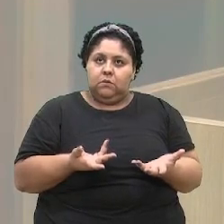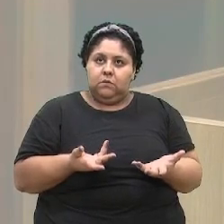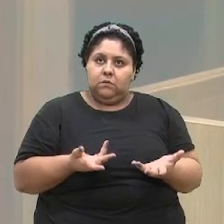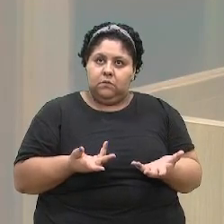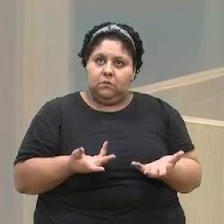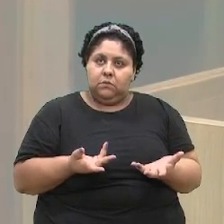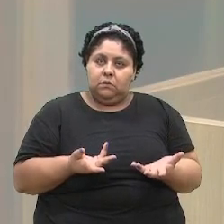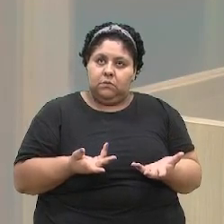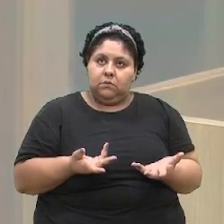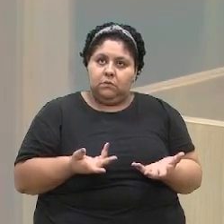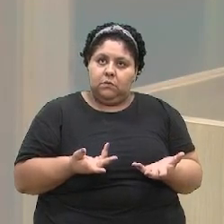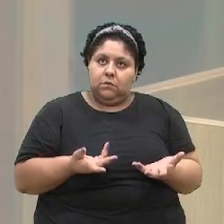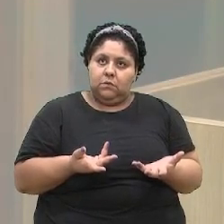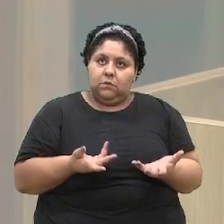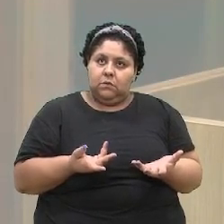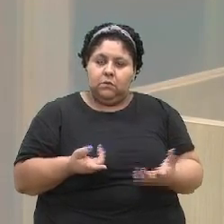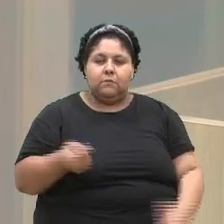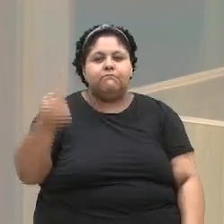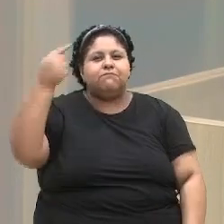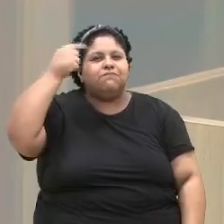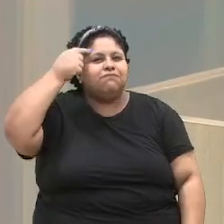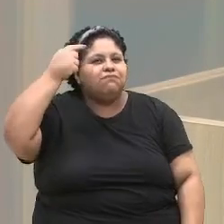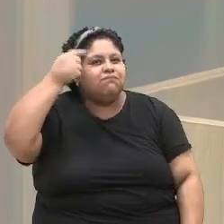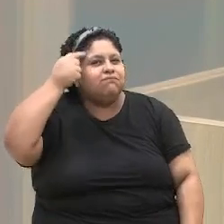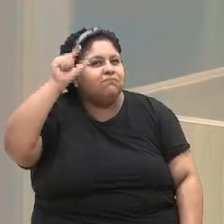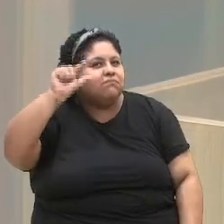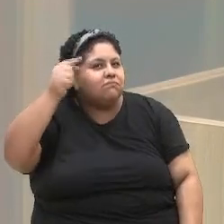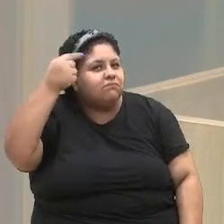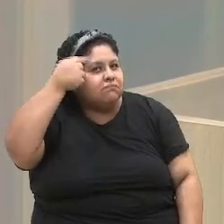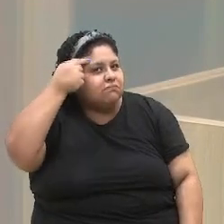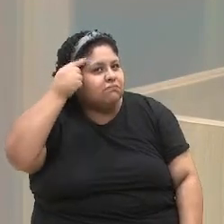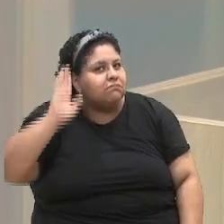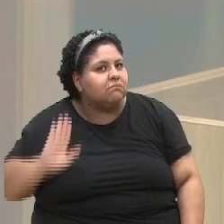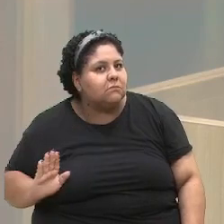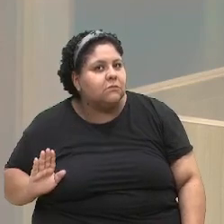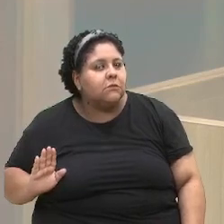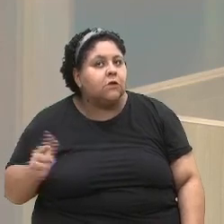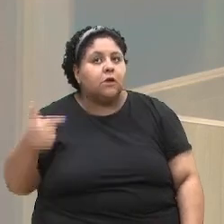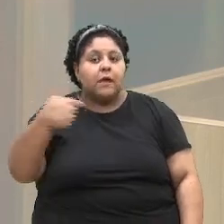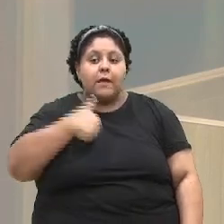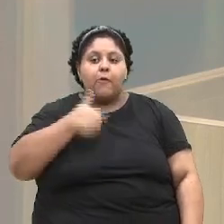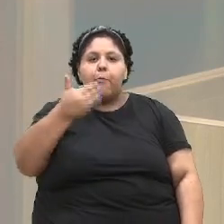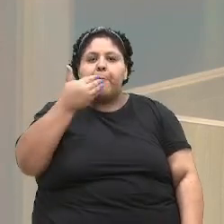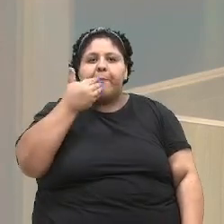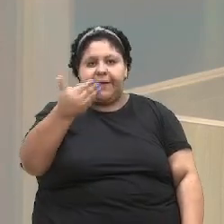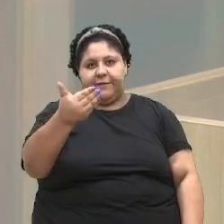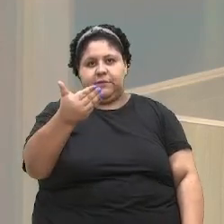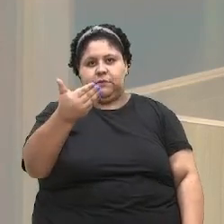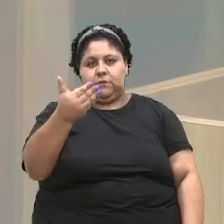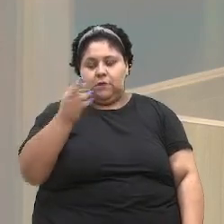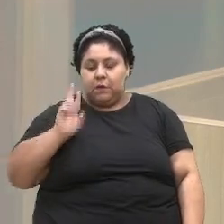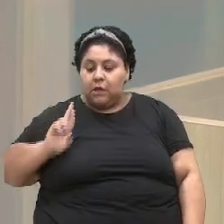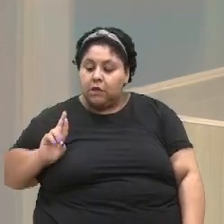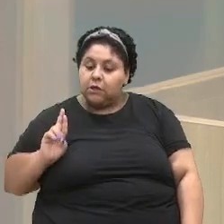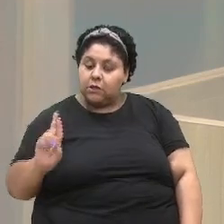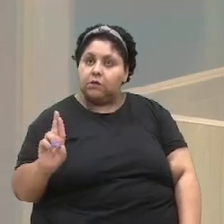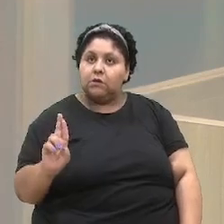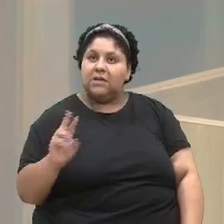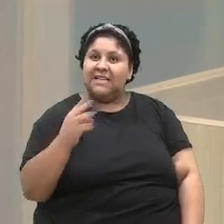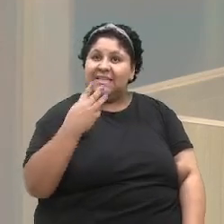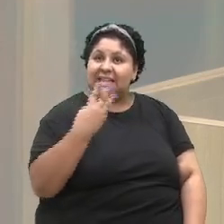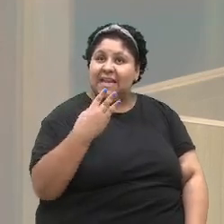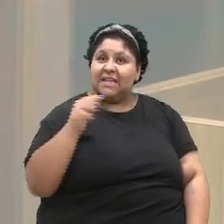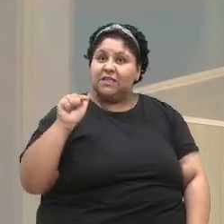lutando põe a mão na consciência Governador eu lhe peço em nome de